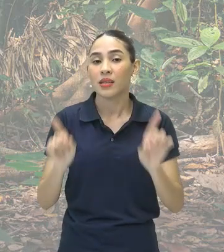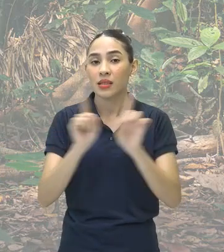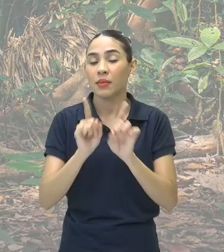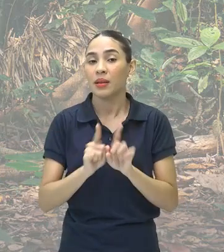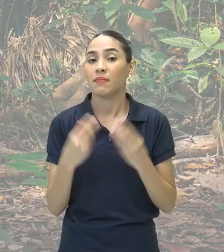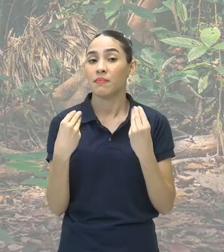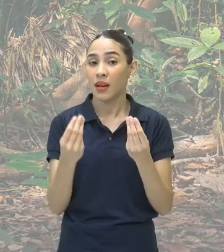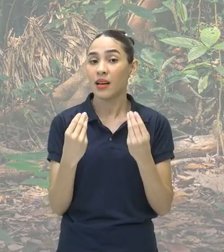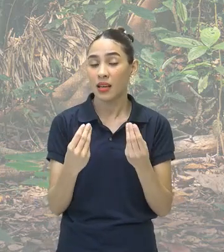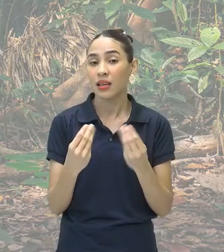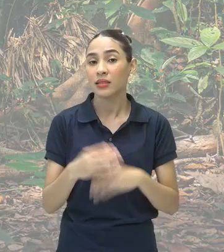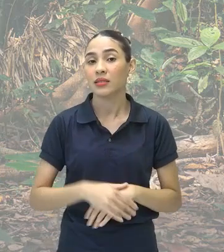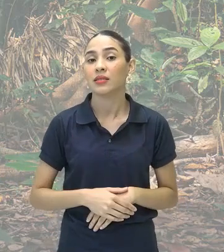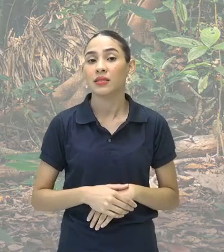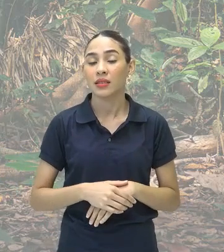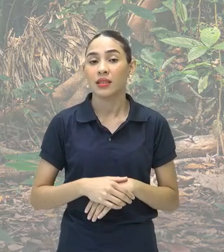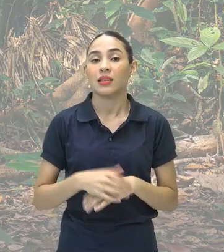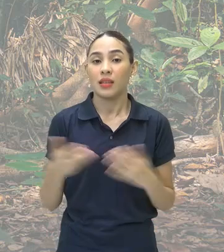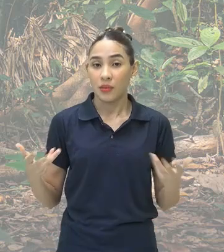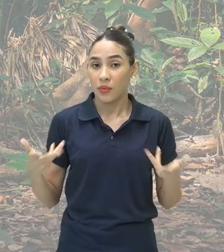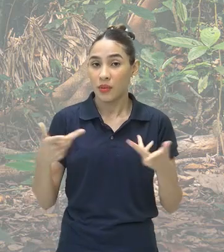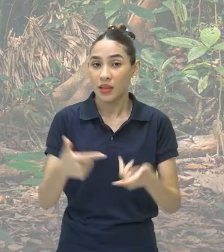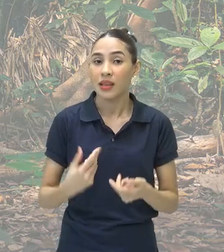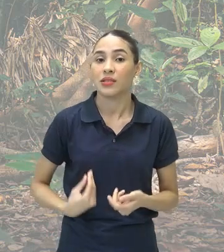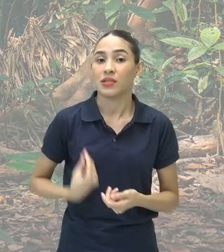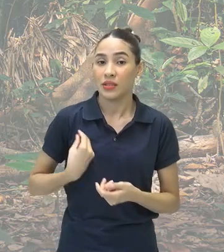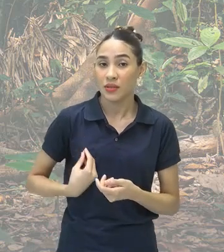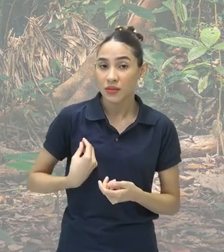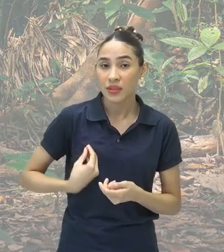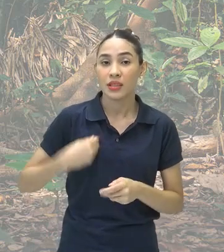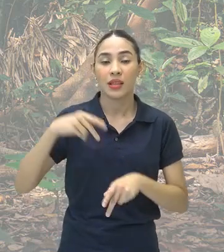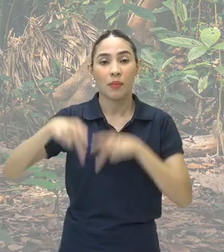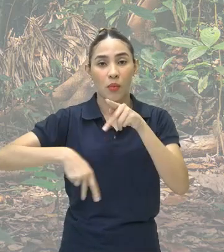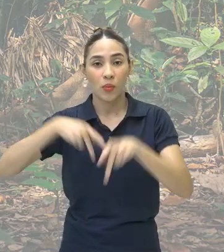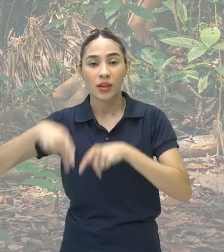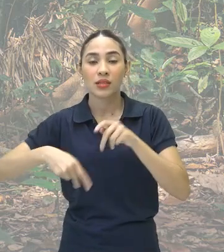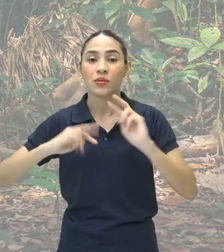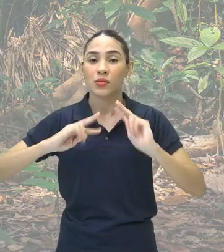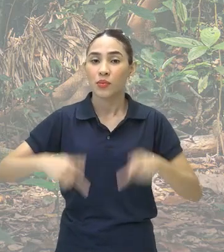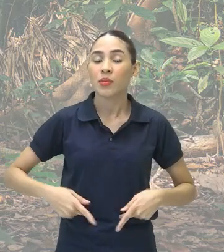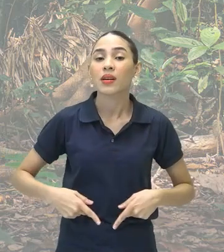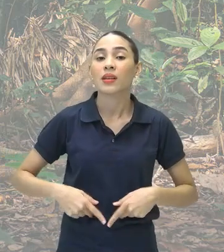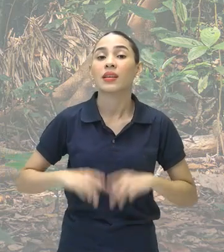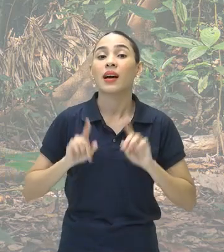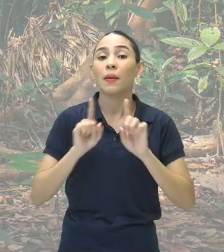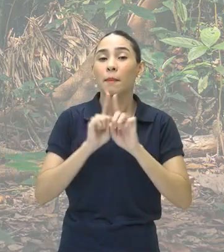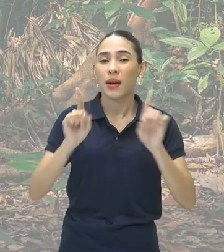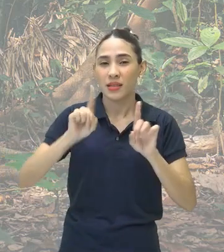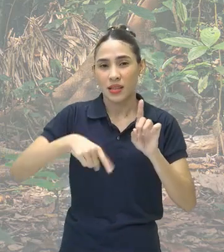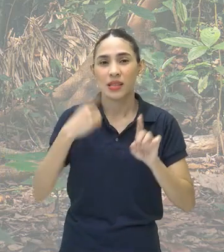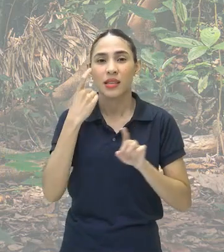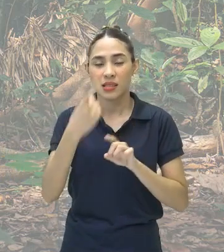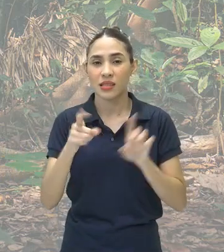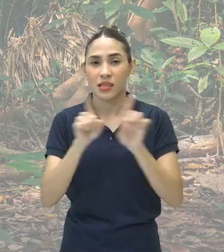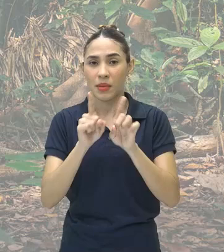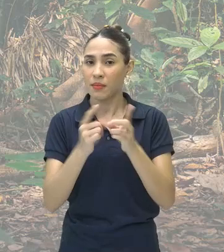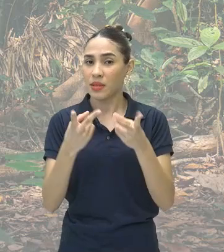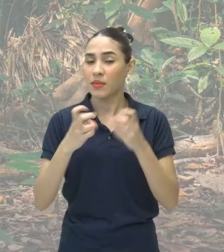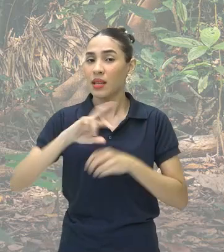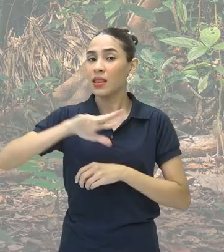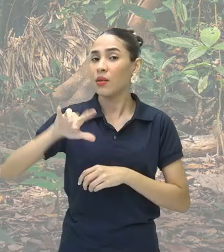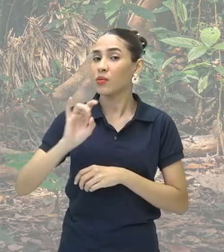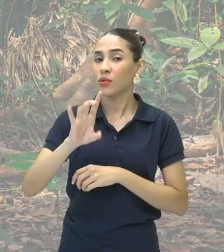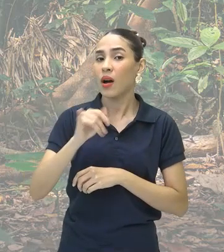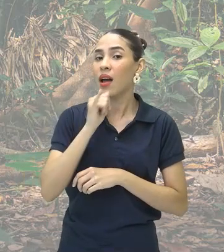quê, gente? Para a qualidade de vida das populações humanas. E é interessante a gente perceber que não só